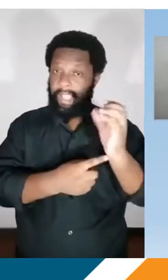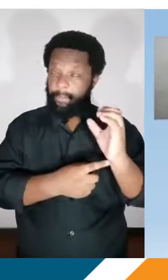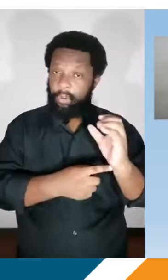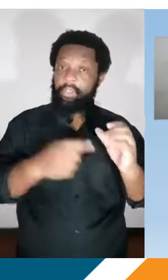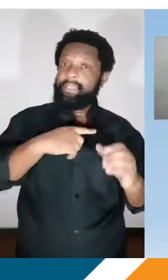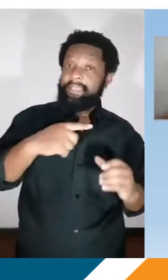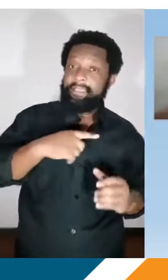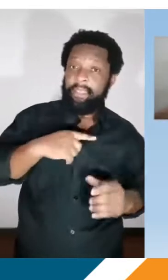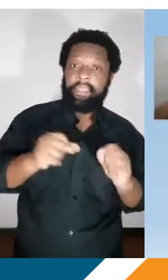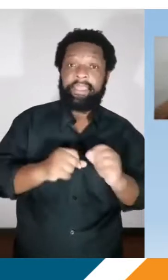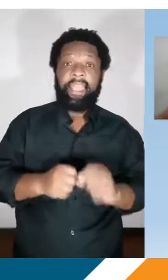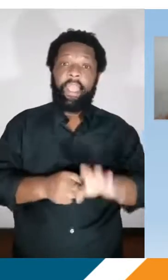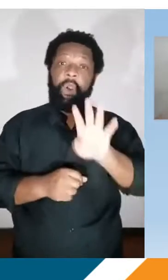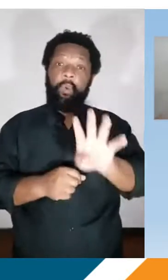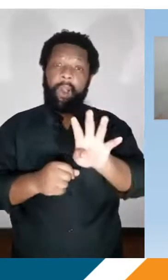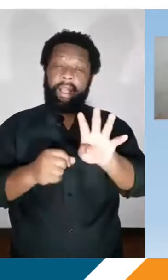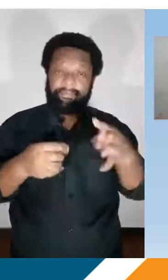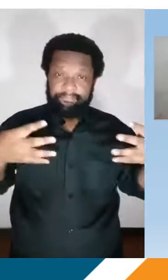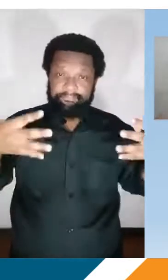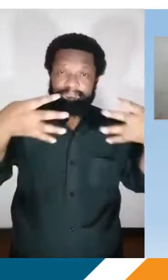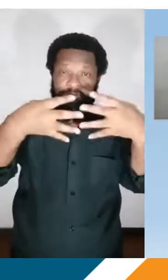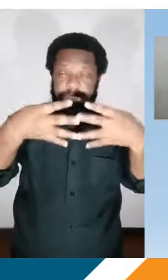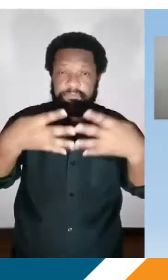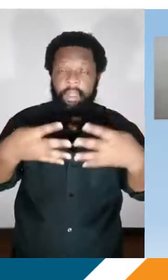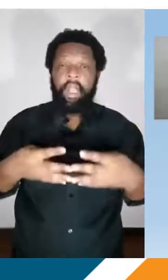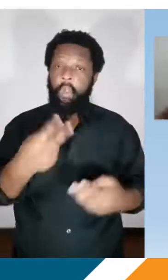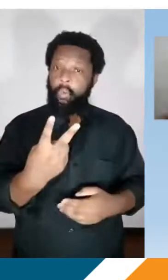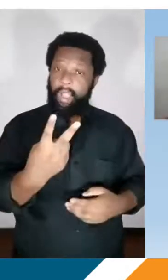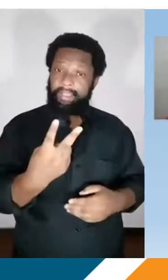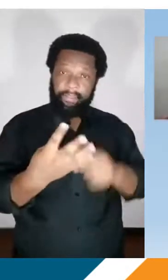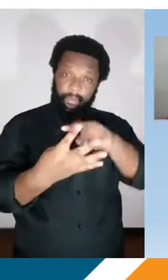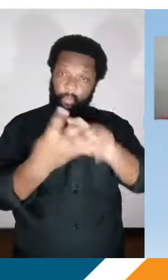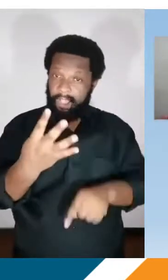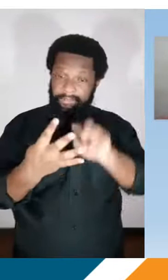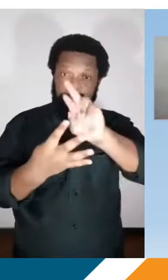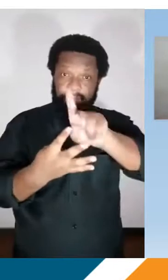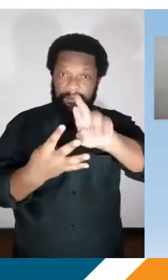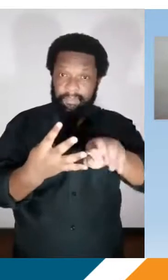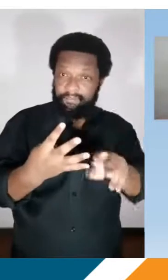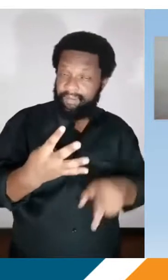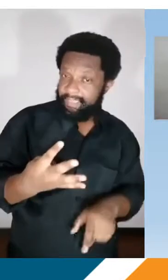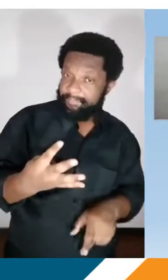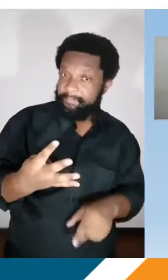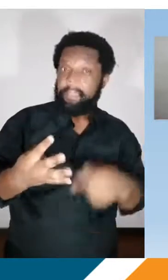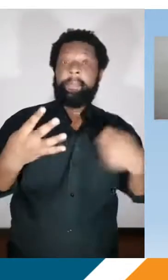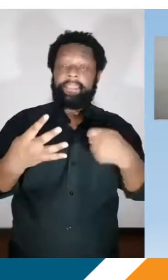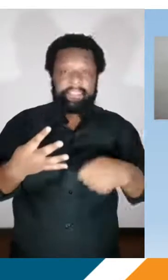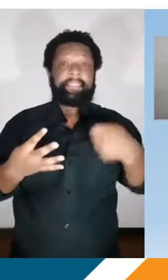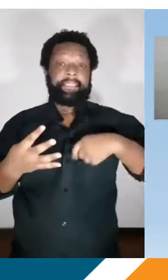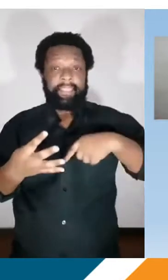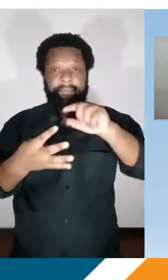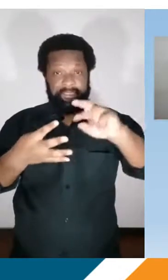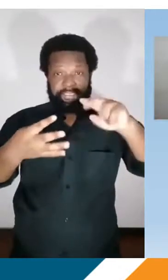um carbono em que apresenta 4 ligantes diferentes. A gente sabe que o carbono faz 4 ligações, mas essas 4 ligações vão ter que